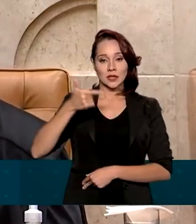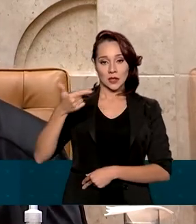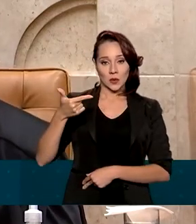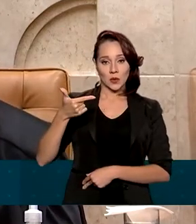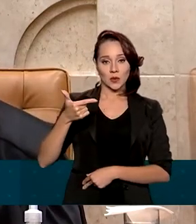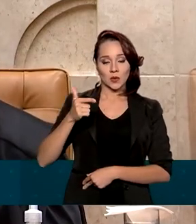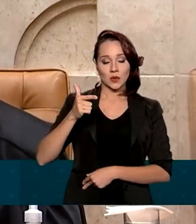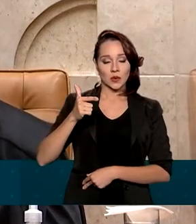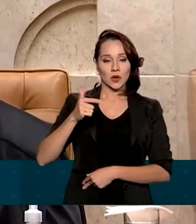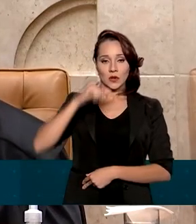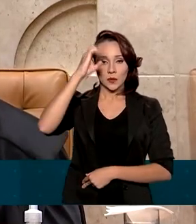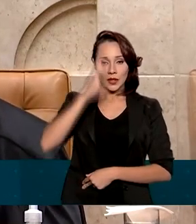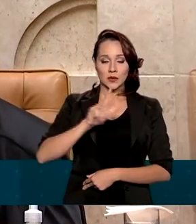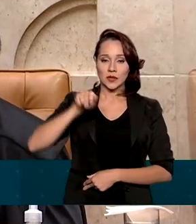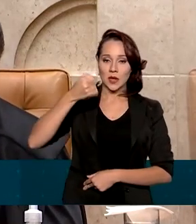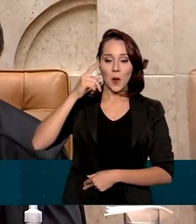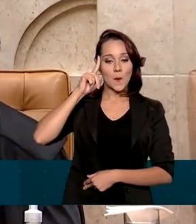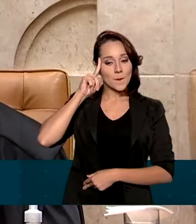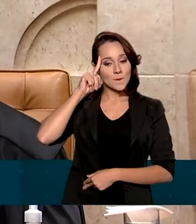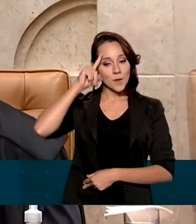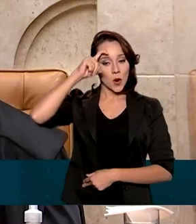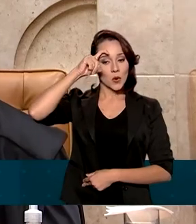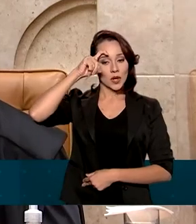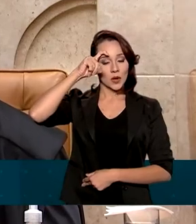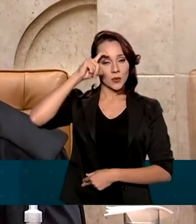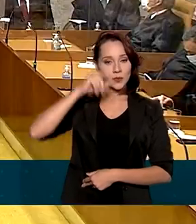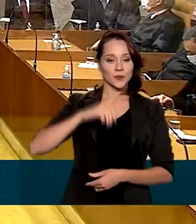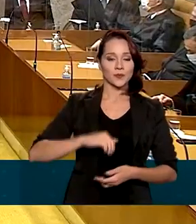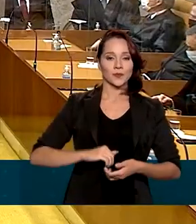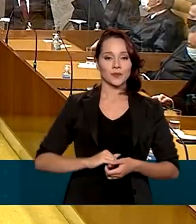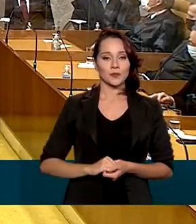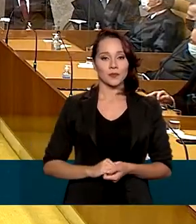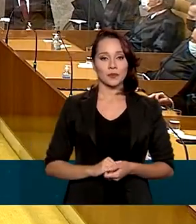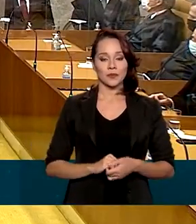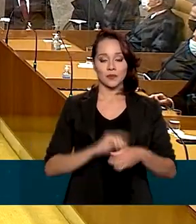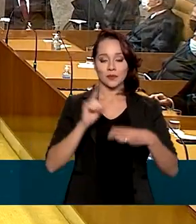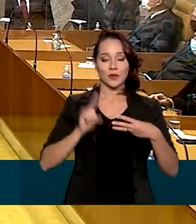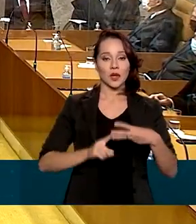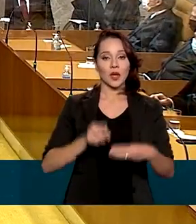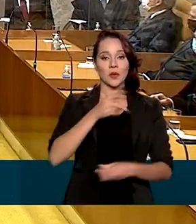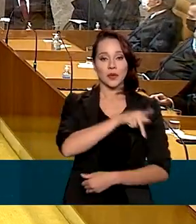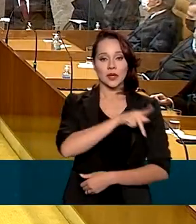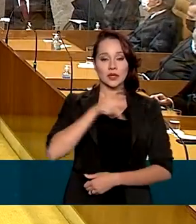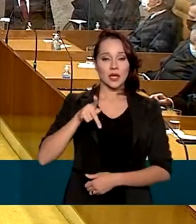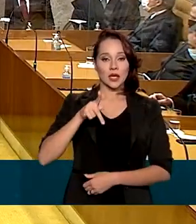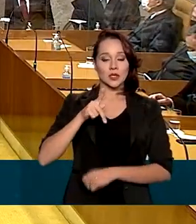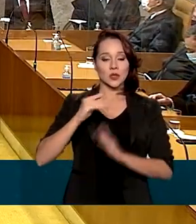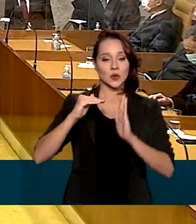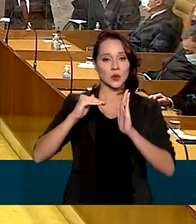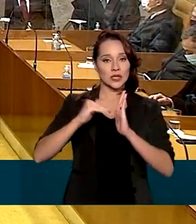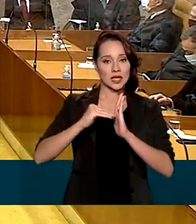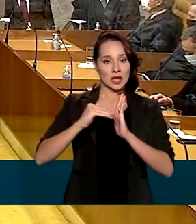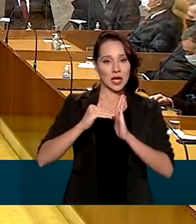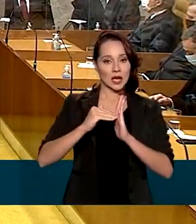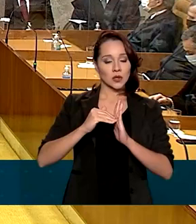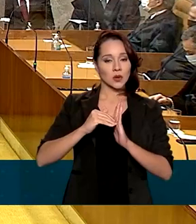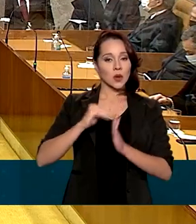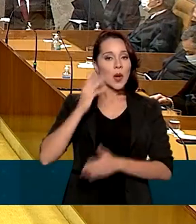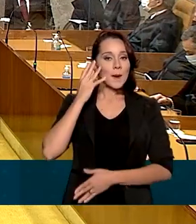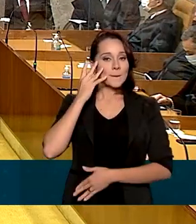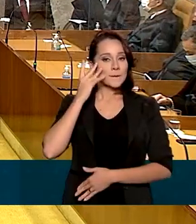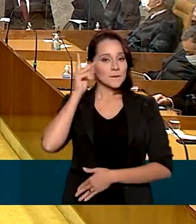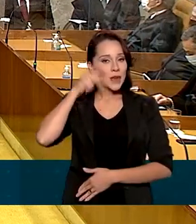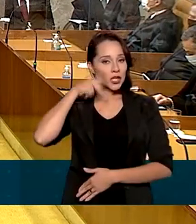República Federativa do Brasil, General Hamilton Mourão; Presidente do Senado Federal, Senador Rodrigo